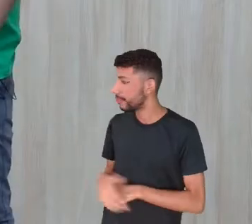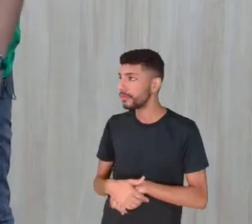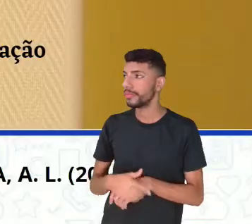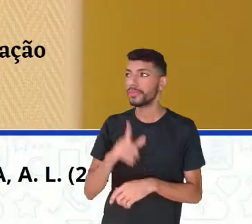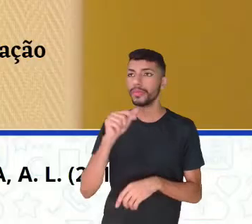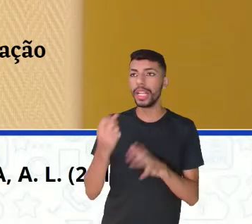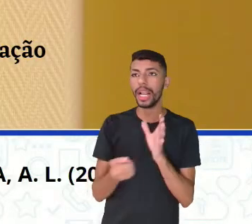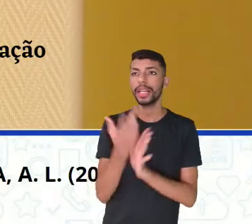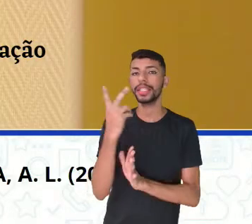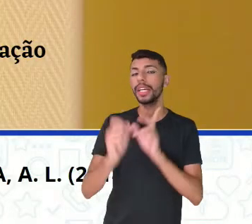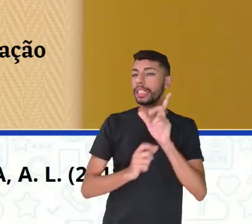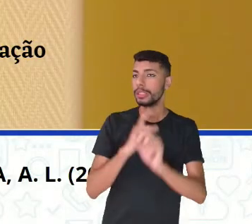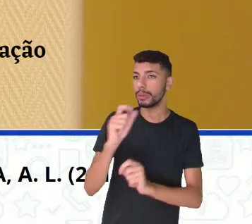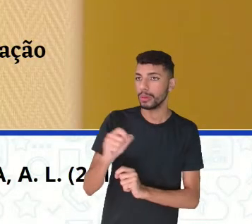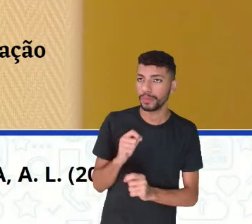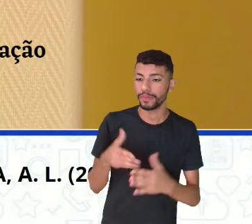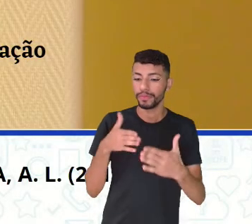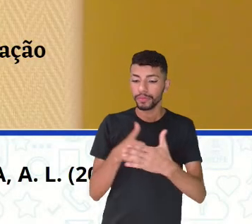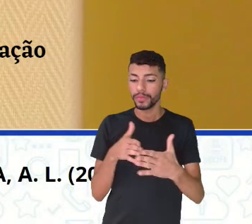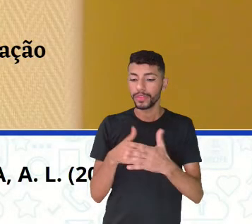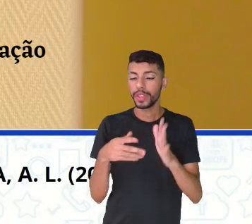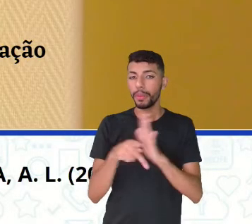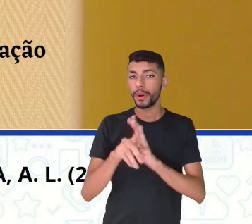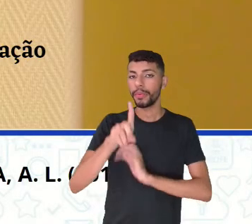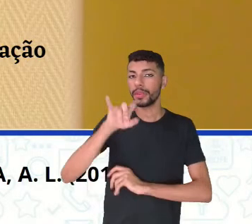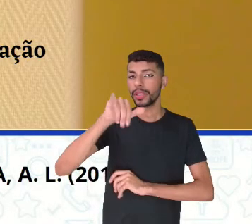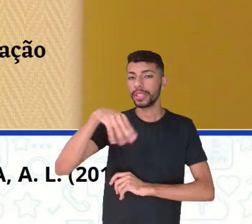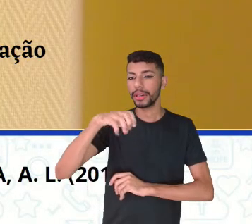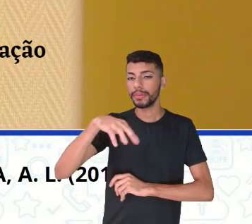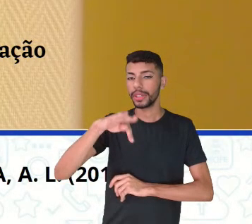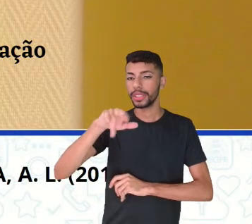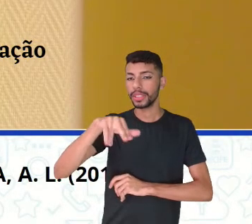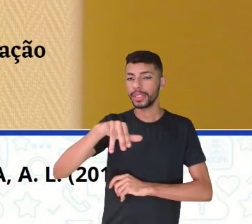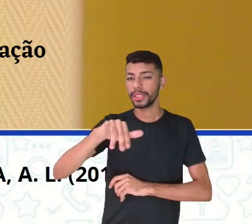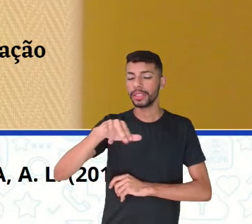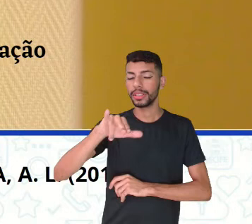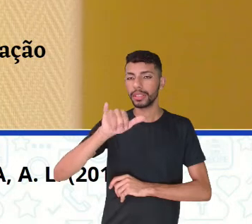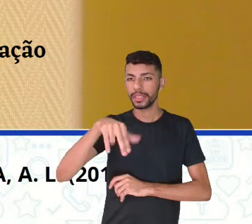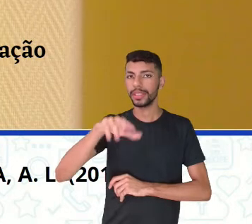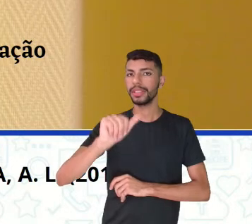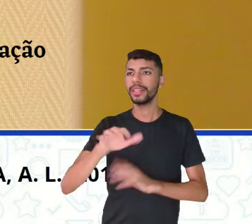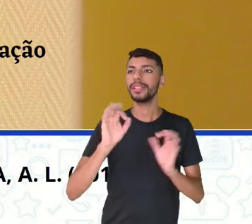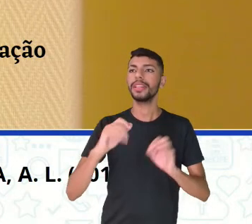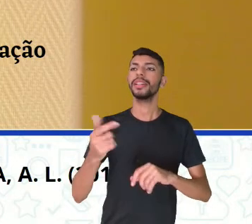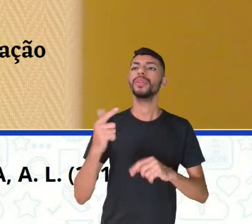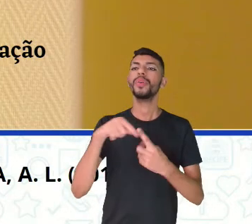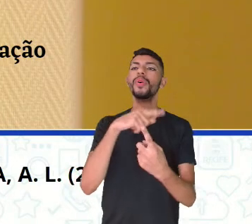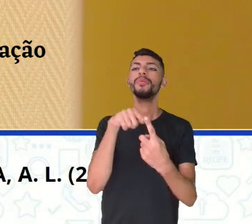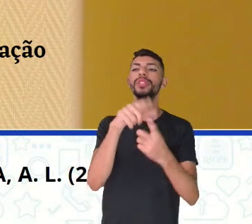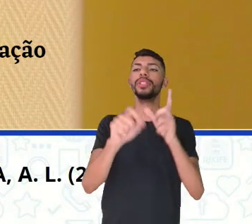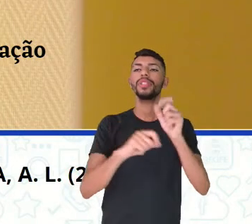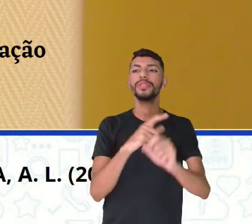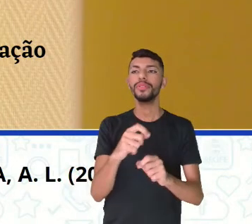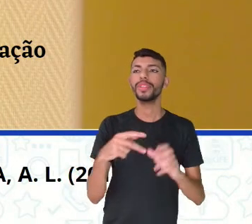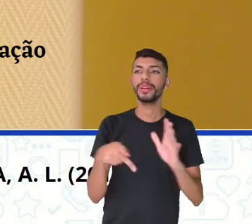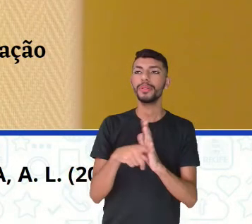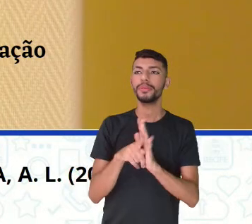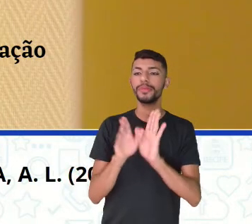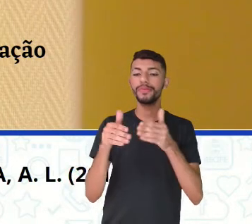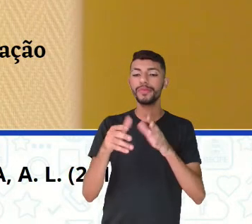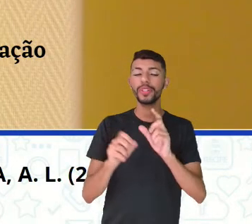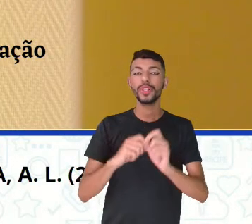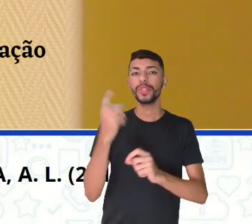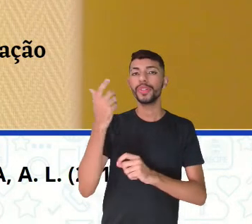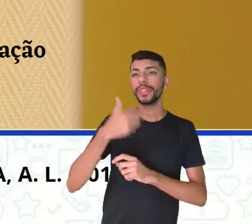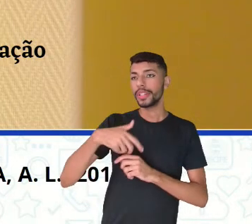ser criada a demarcação diamantina, com o objetivo de assegurar à coroa portuguesa um monopólio na exploração dos diamantes. Então